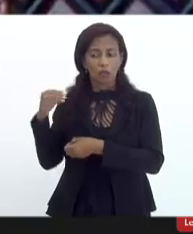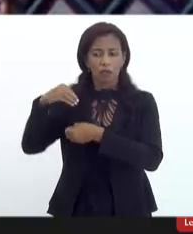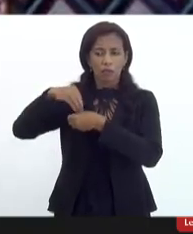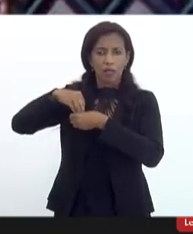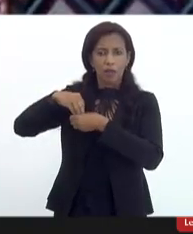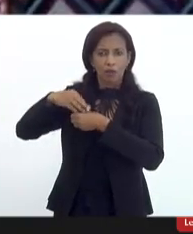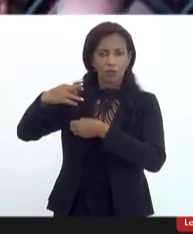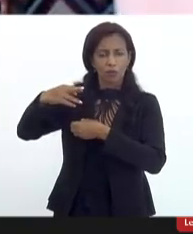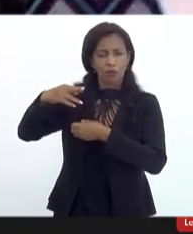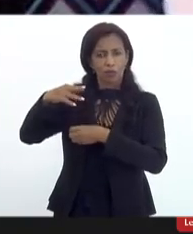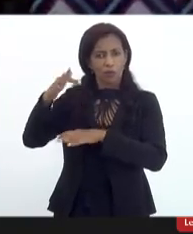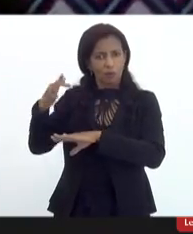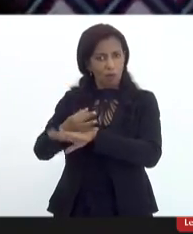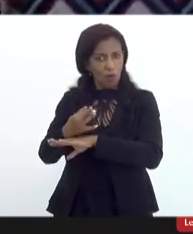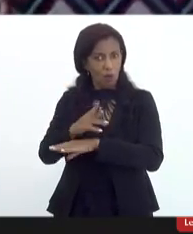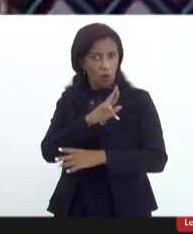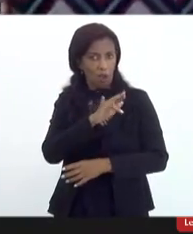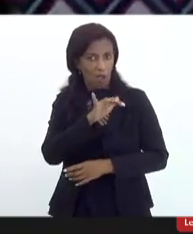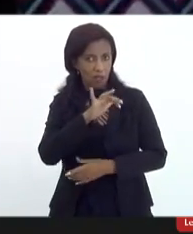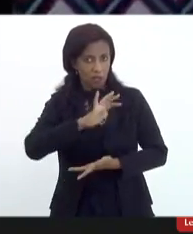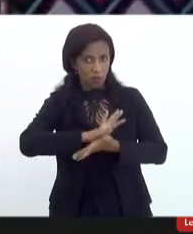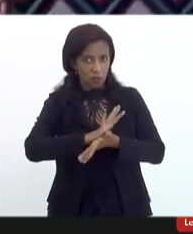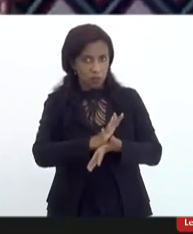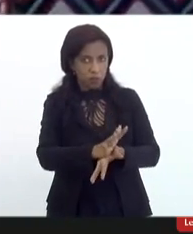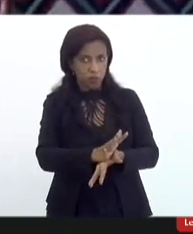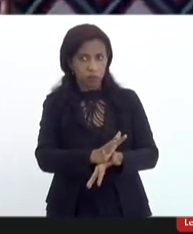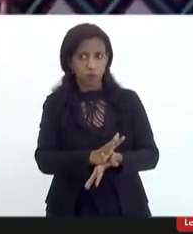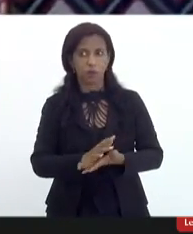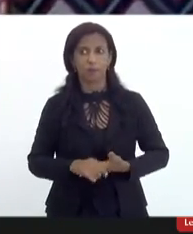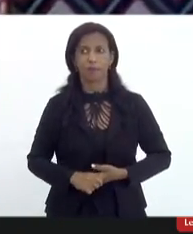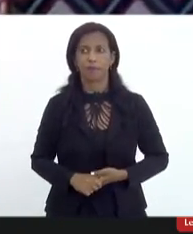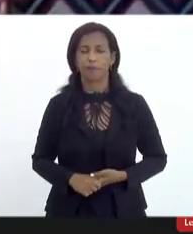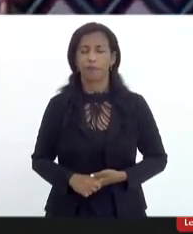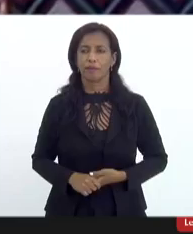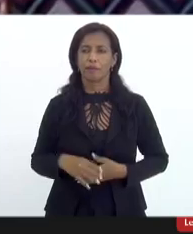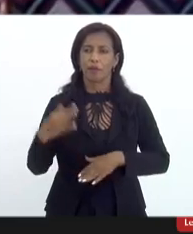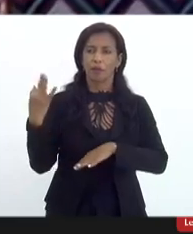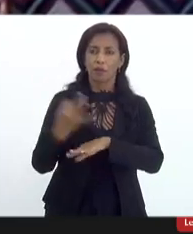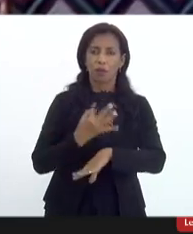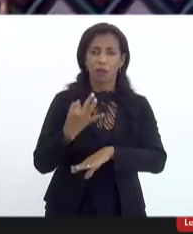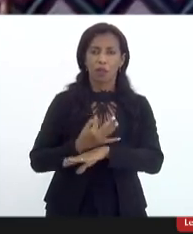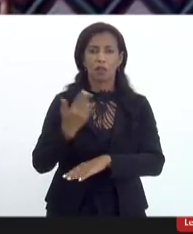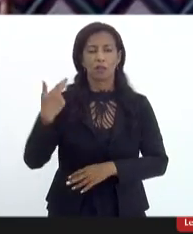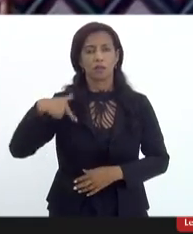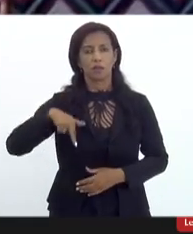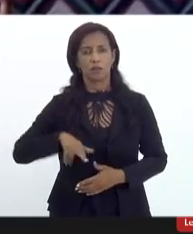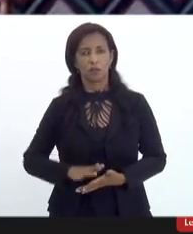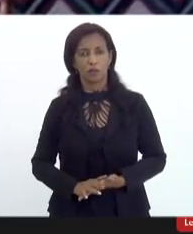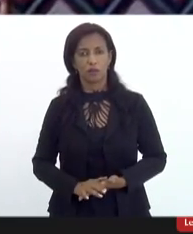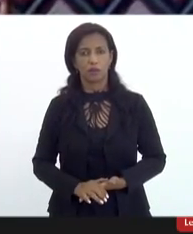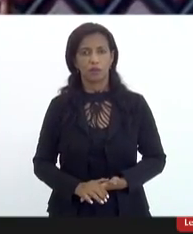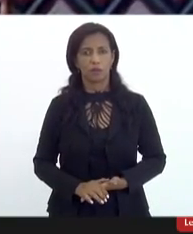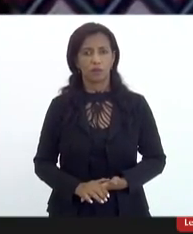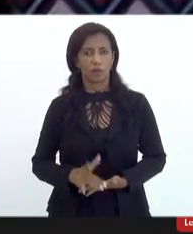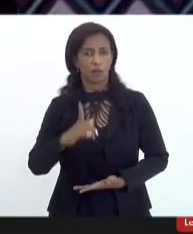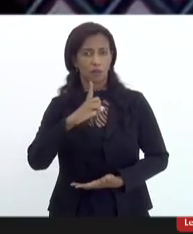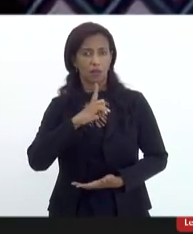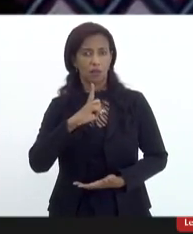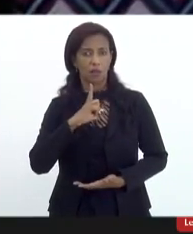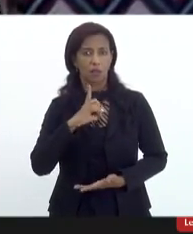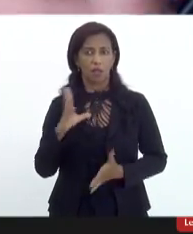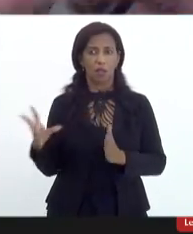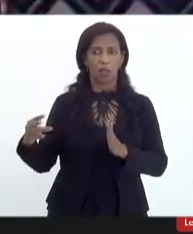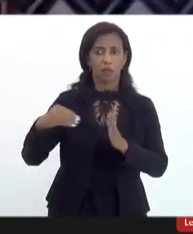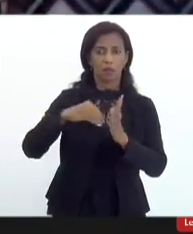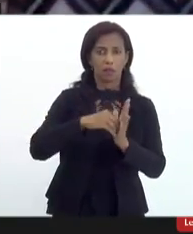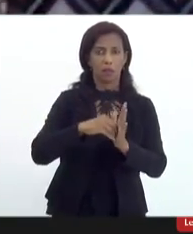na intolerância. O racismo, a intolerância religiosa está